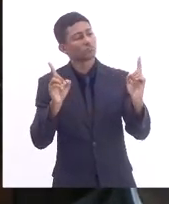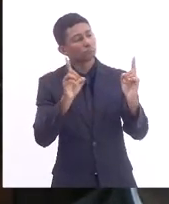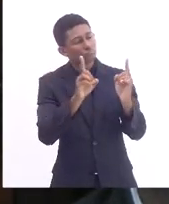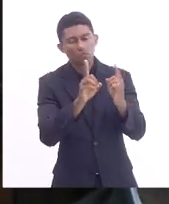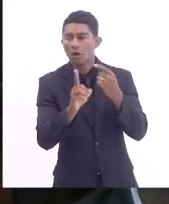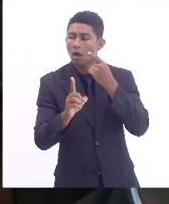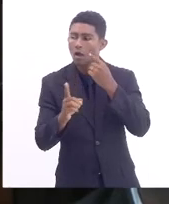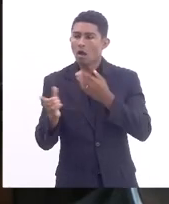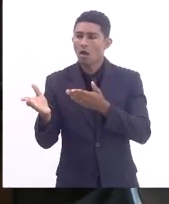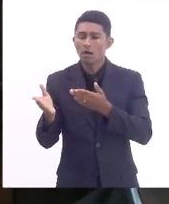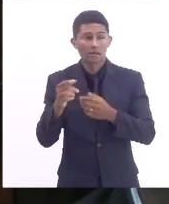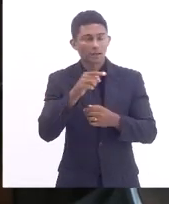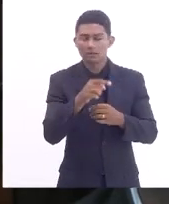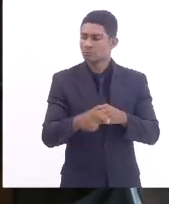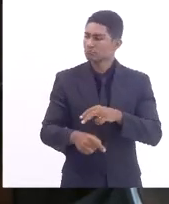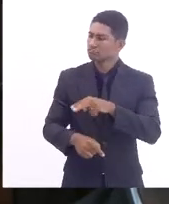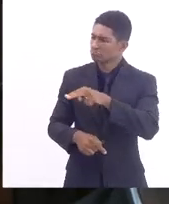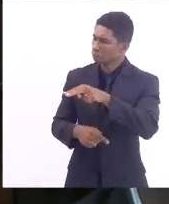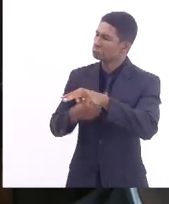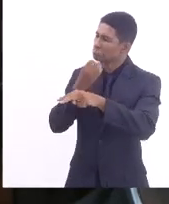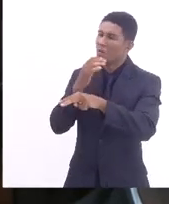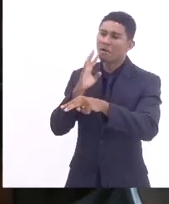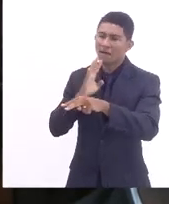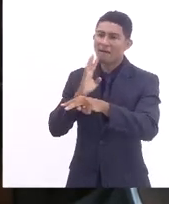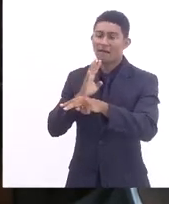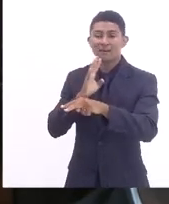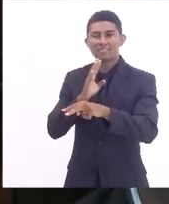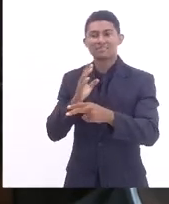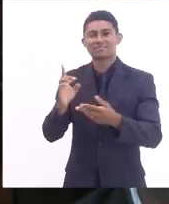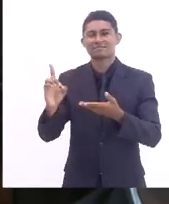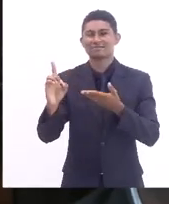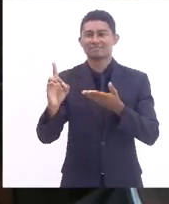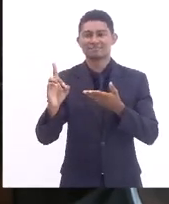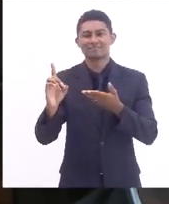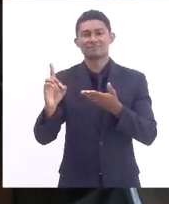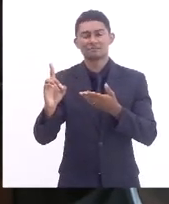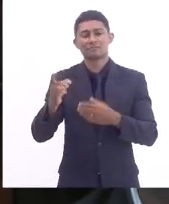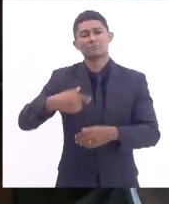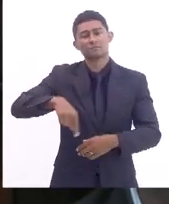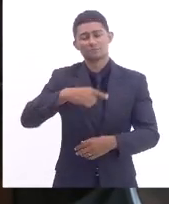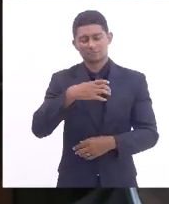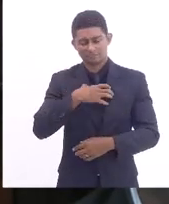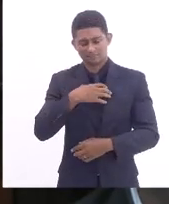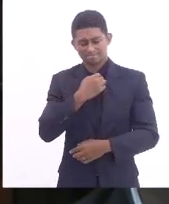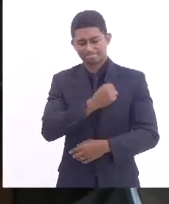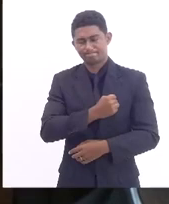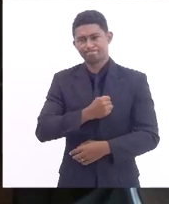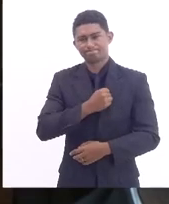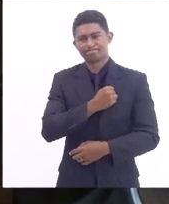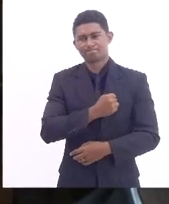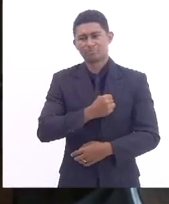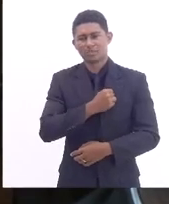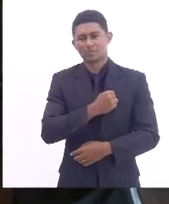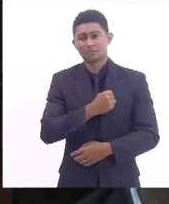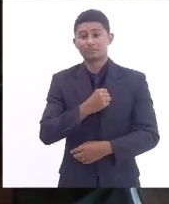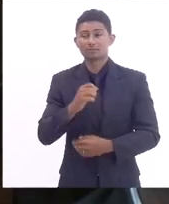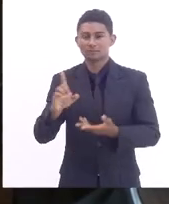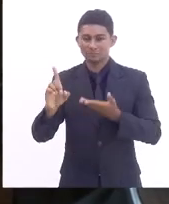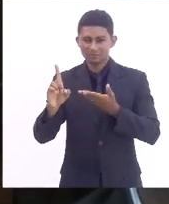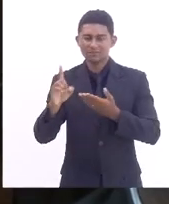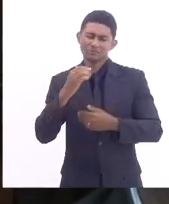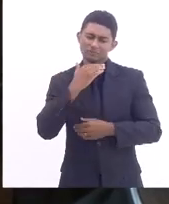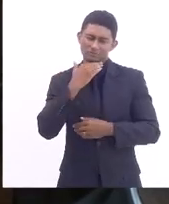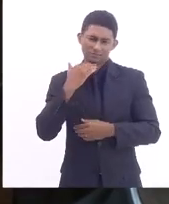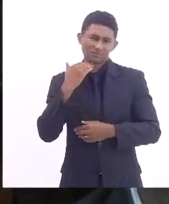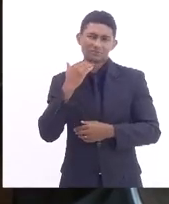então assim é muito difícil não se apaixonar por ele é muita saudade que a gente tem dele e no leito de morte do